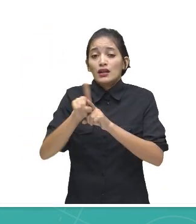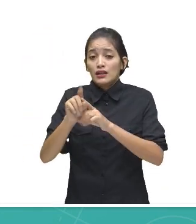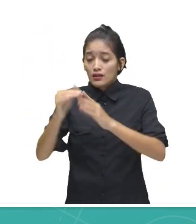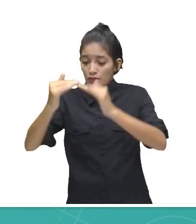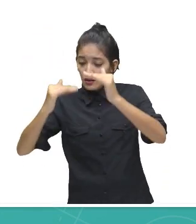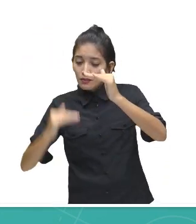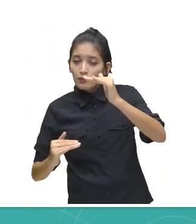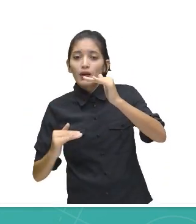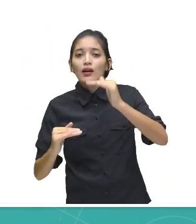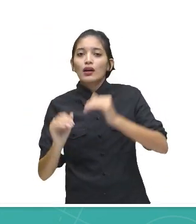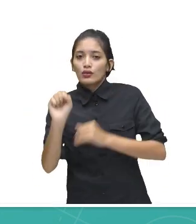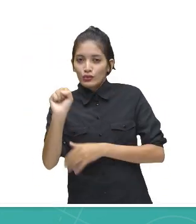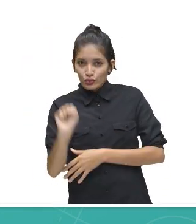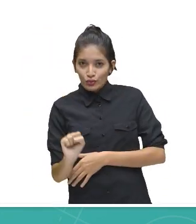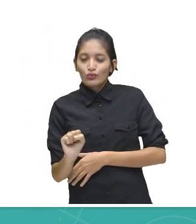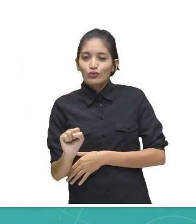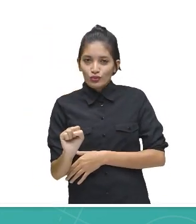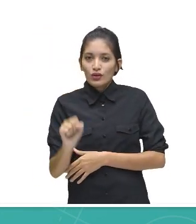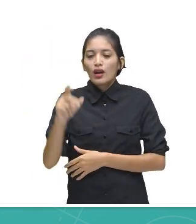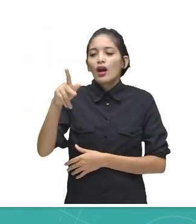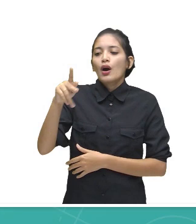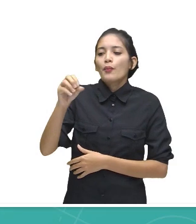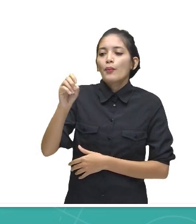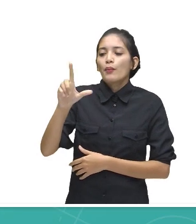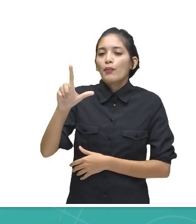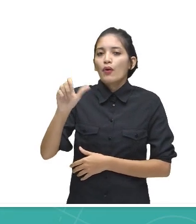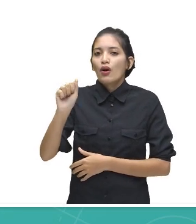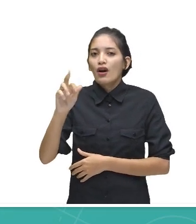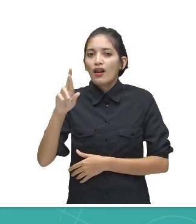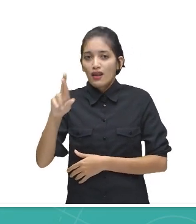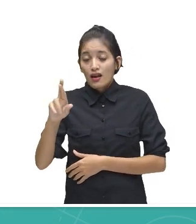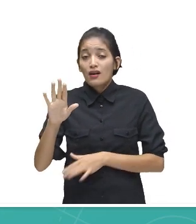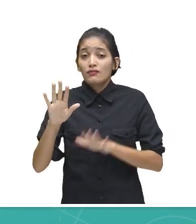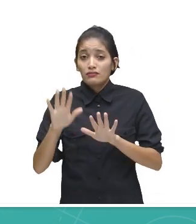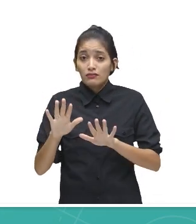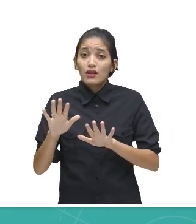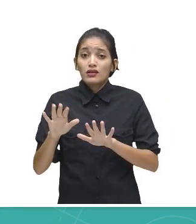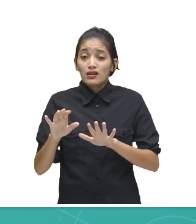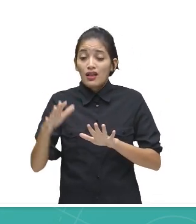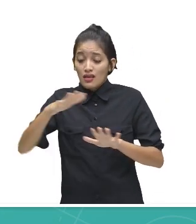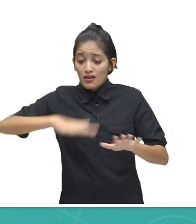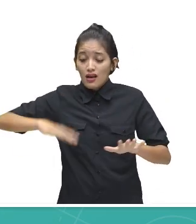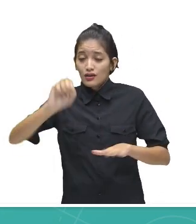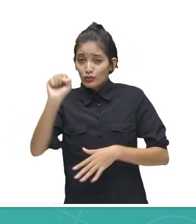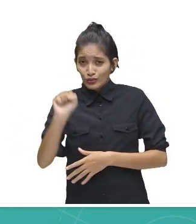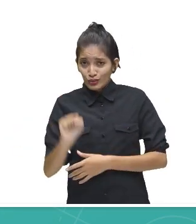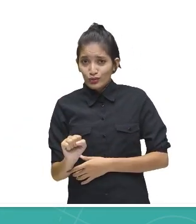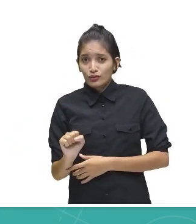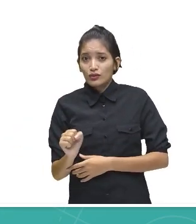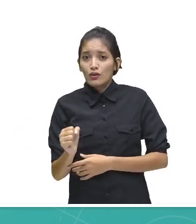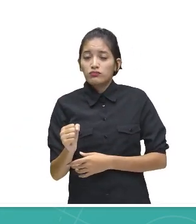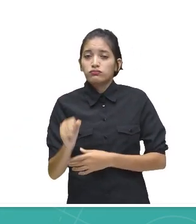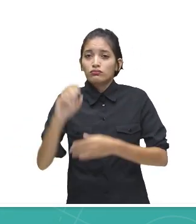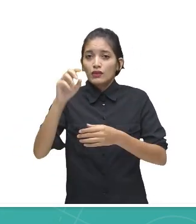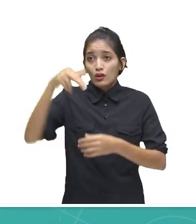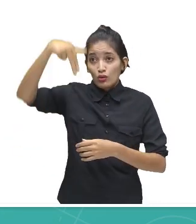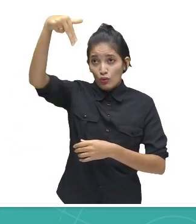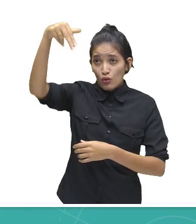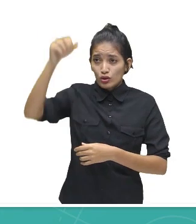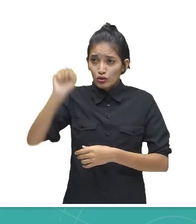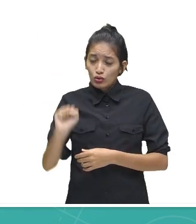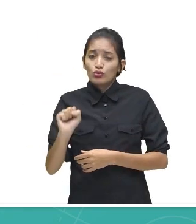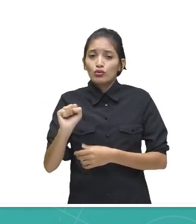sul é também zona polar, só que no sentido sul, né? Então essas duas porções aí do